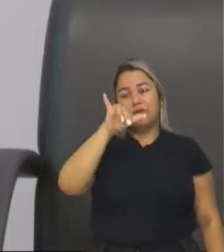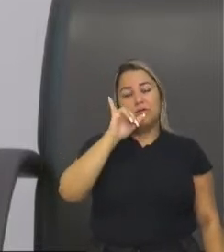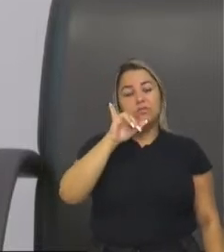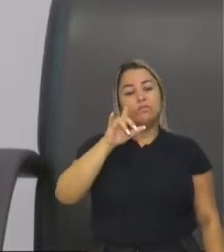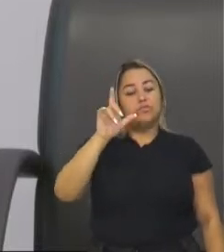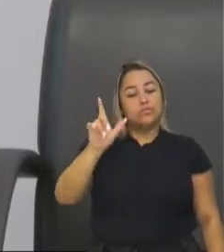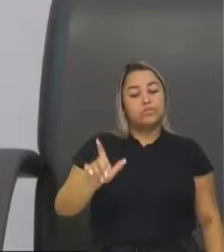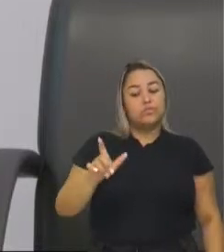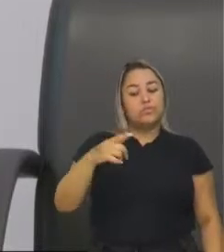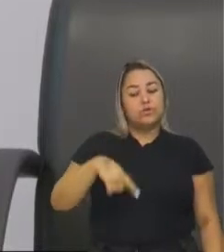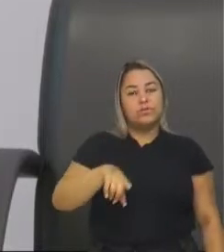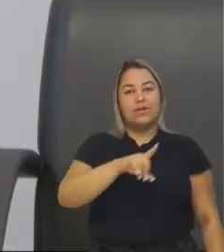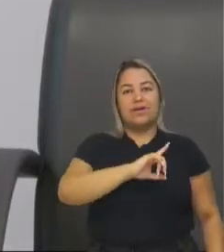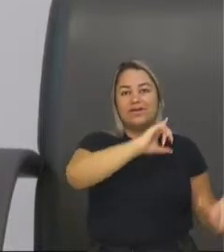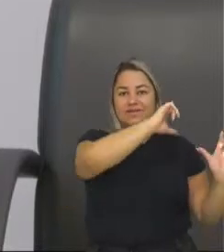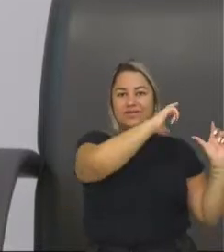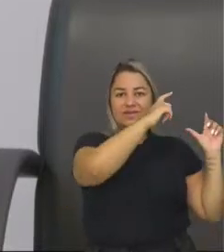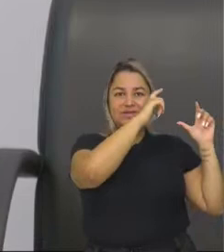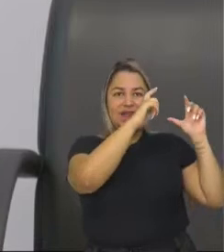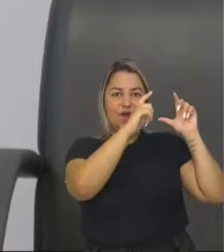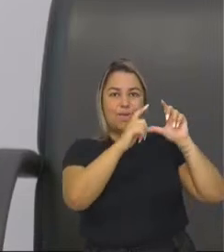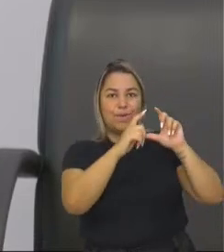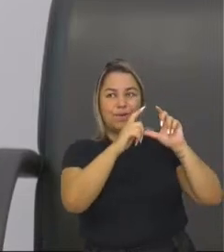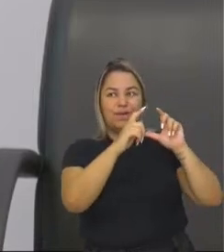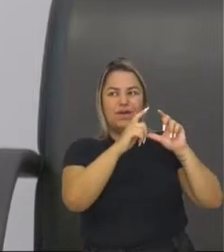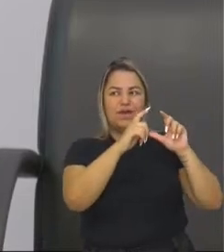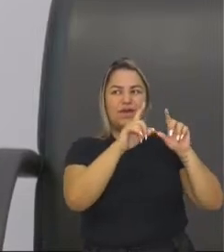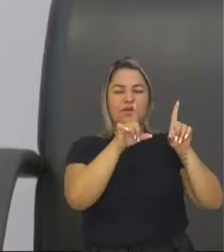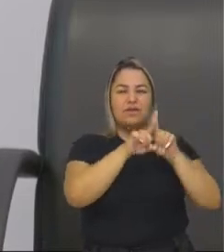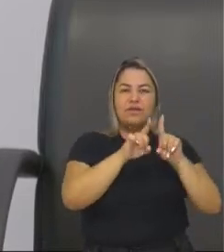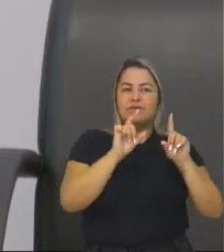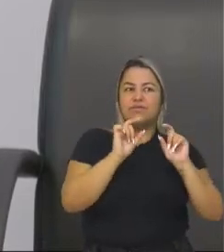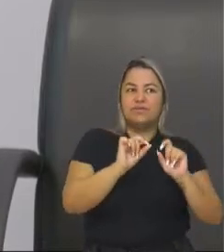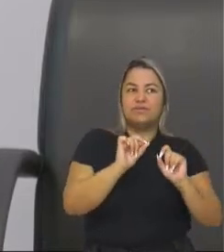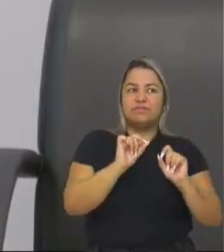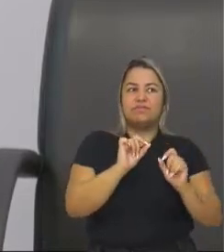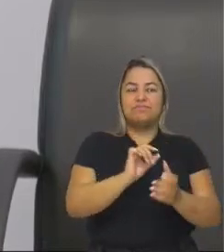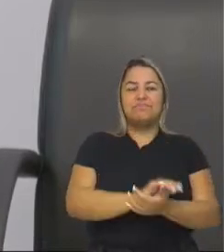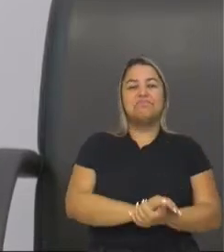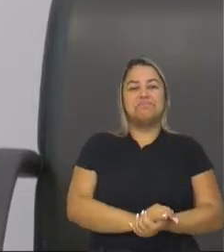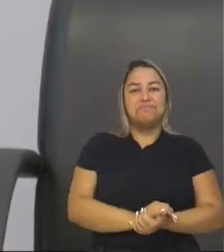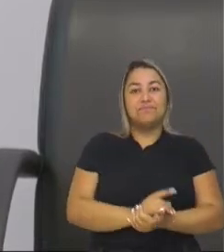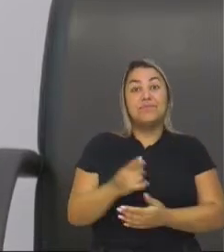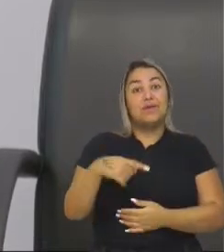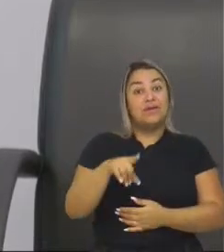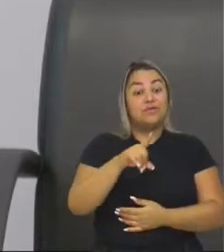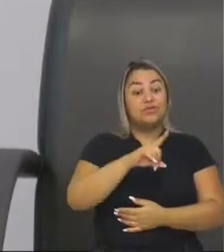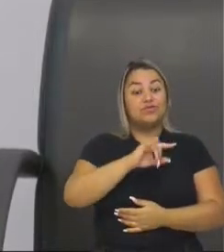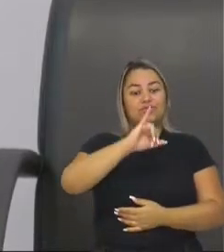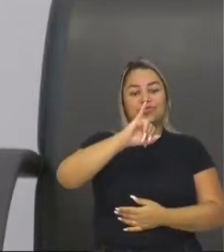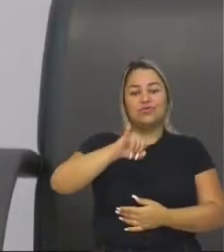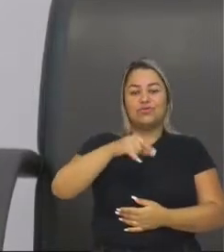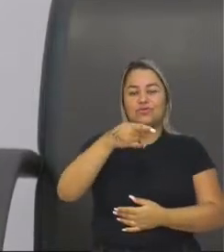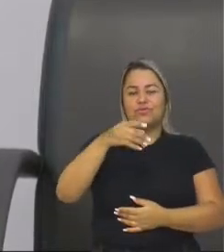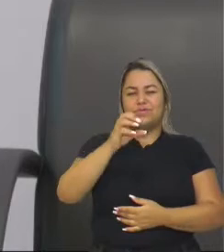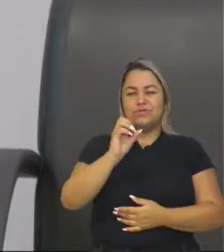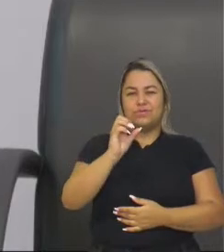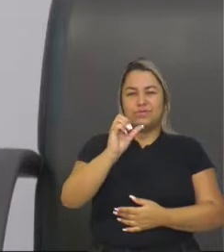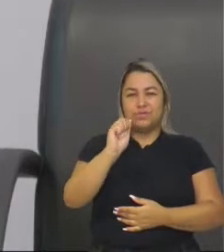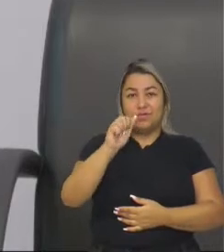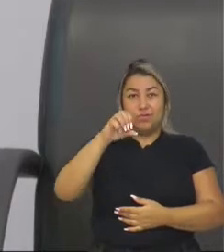uma palavra que eu ainda nem conhecia, que Ernesto me apresentou, que é a nossa transancestralidade. João Neri, ele é o